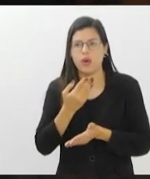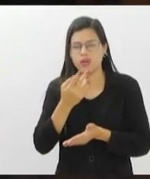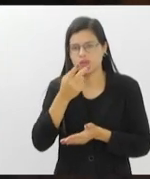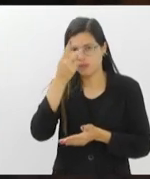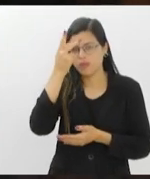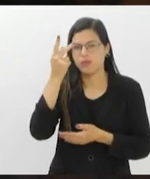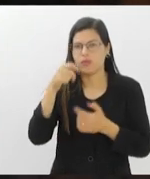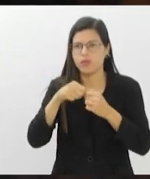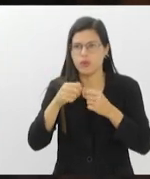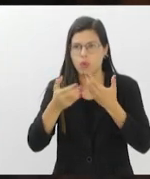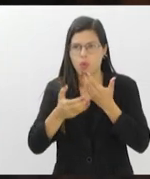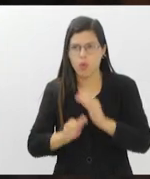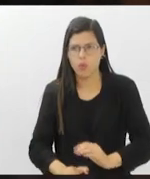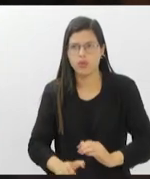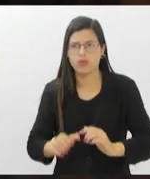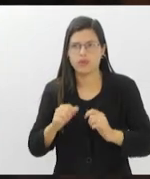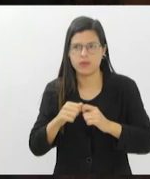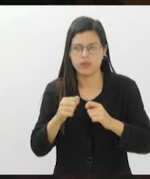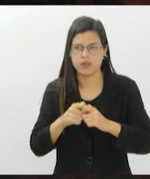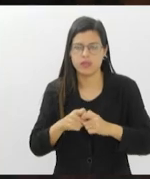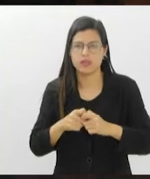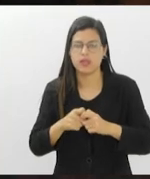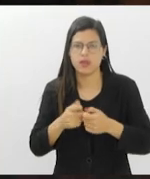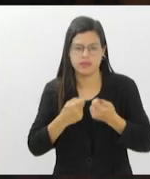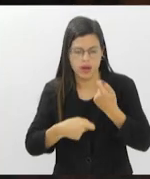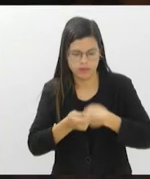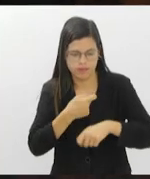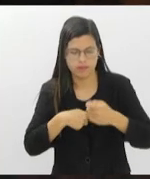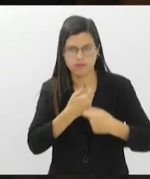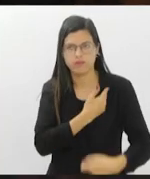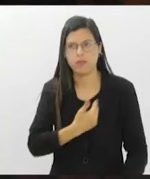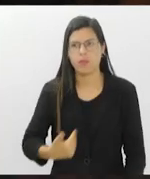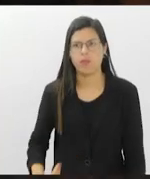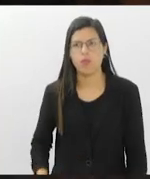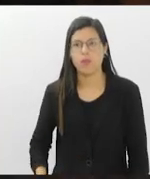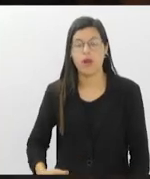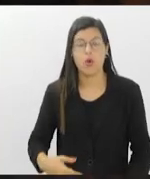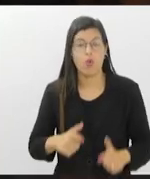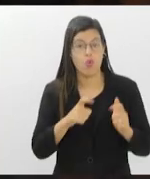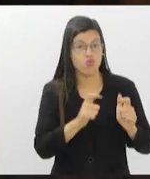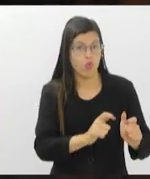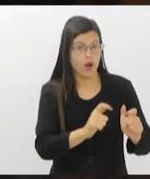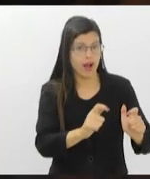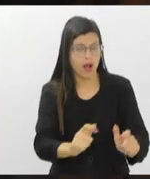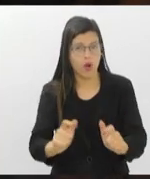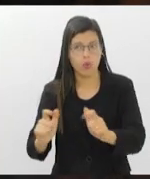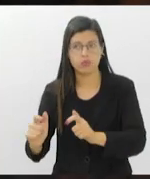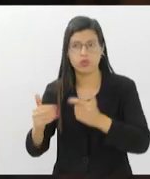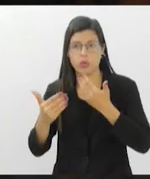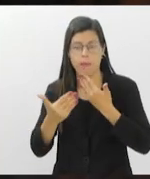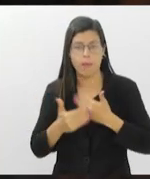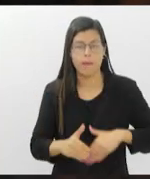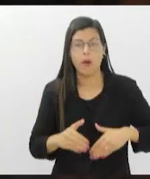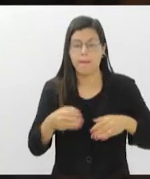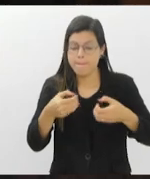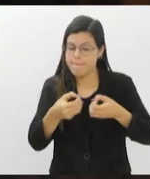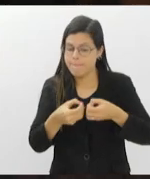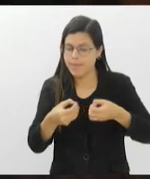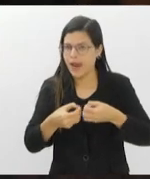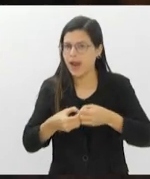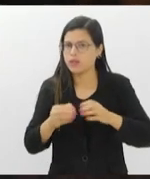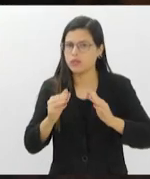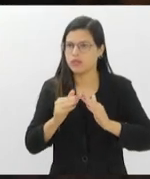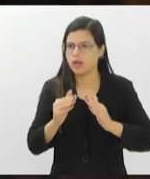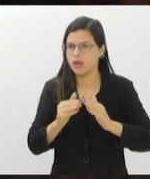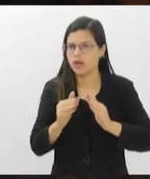para ingressar nos cargos da administração pública do Estado do Rio de Janeiro, a locais de provas, sempre que possível, próxima à residência,